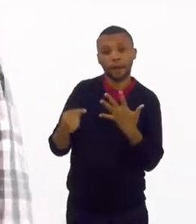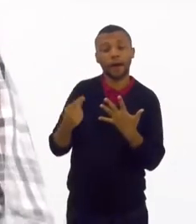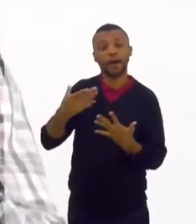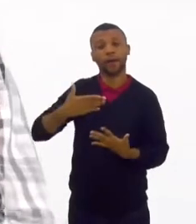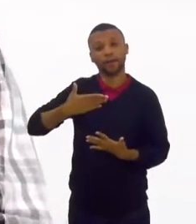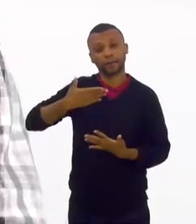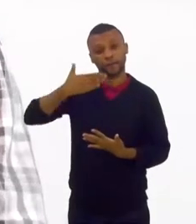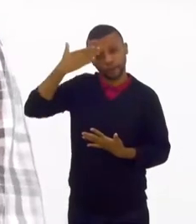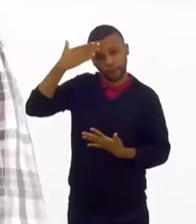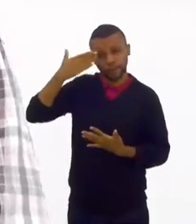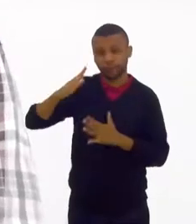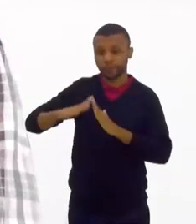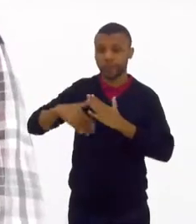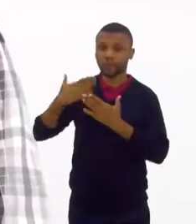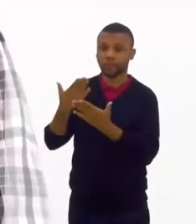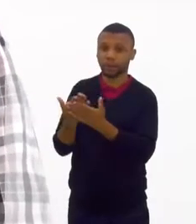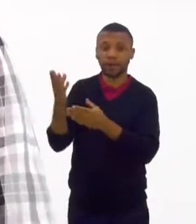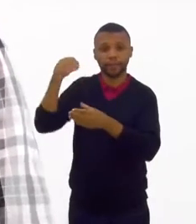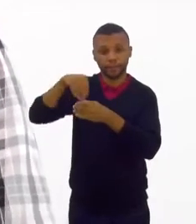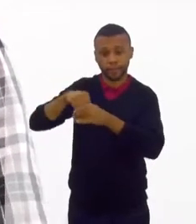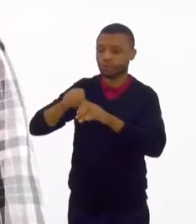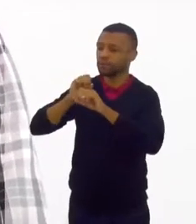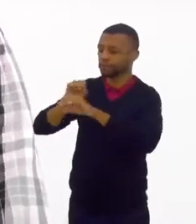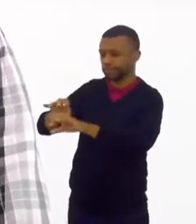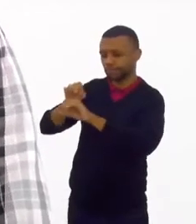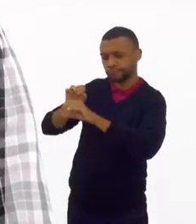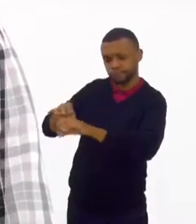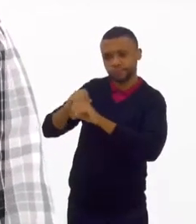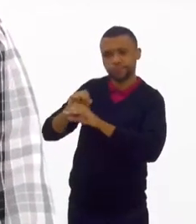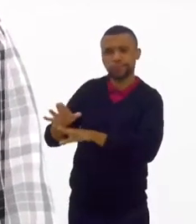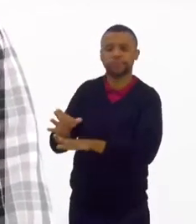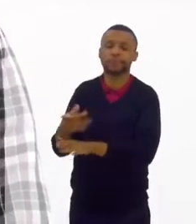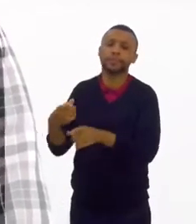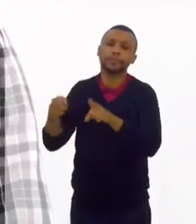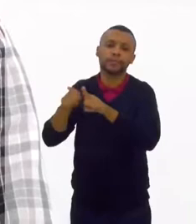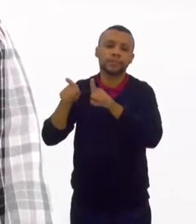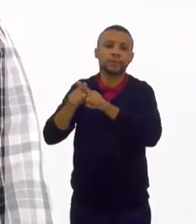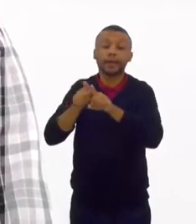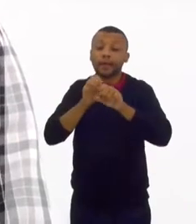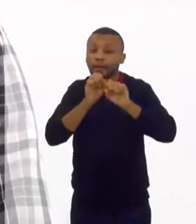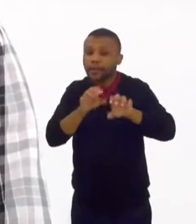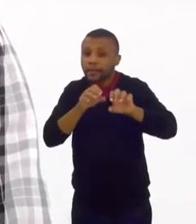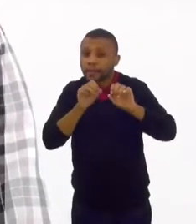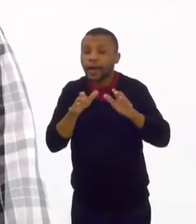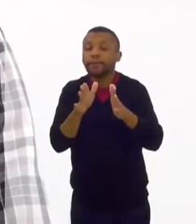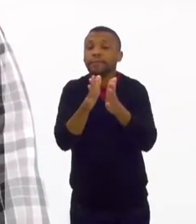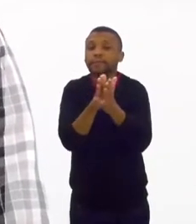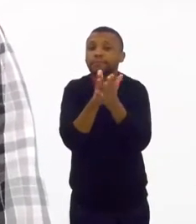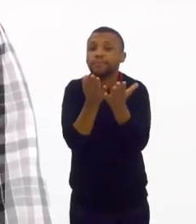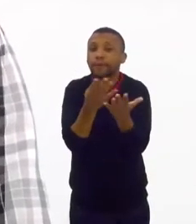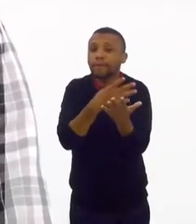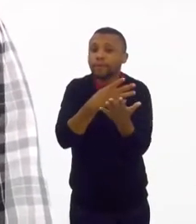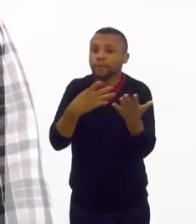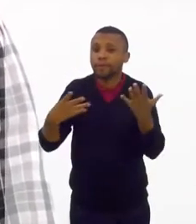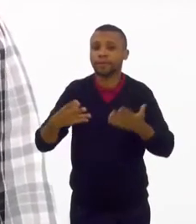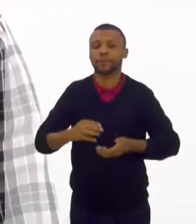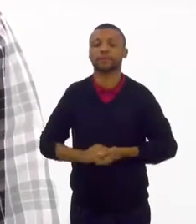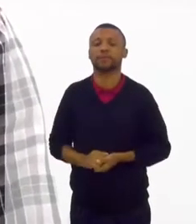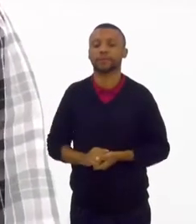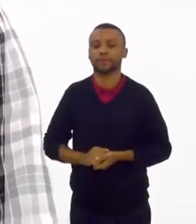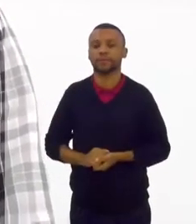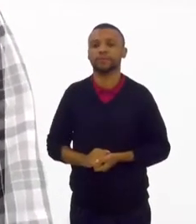islâmicos, essas escolas ensinavam, é claro, e ao Corão, e depois a ciência islâmica